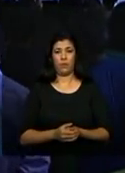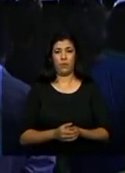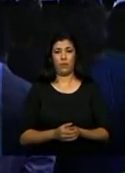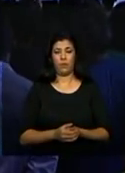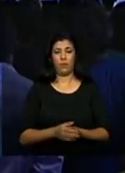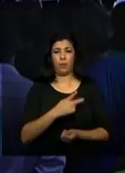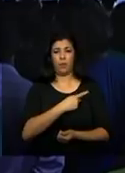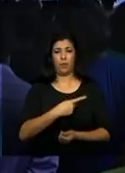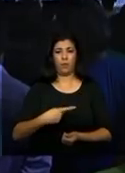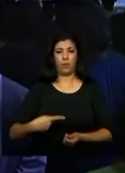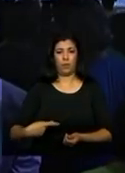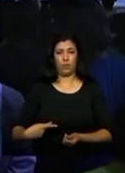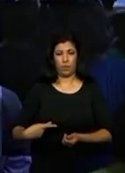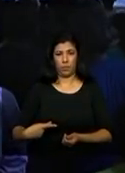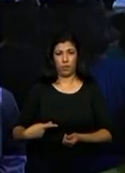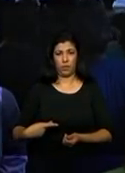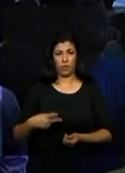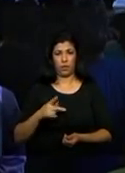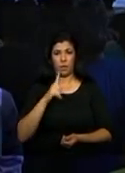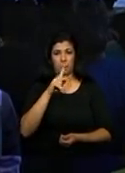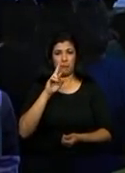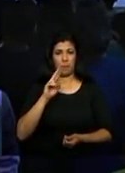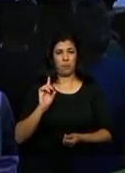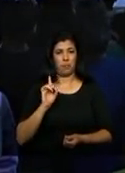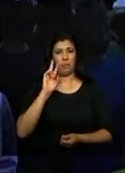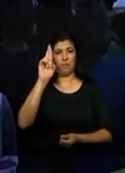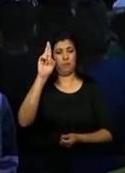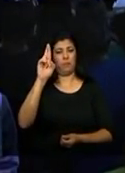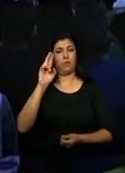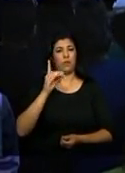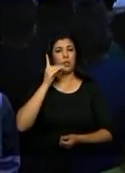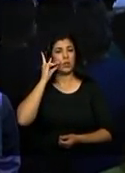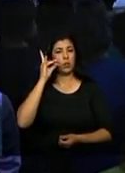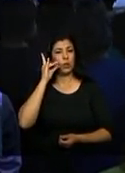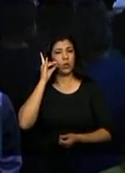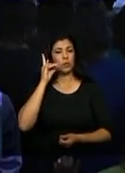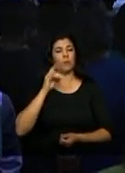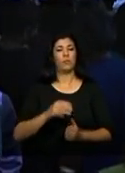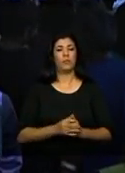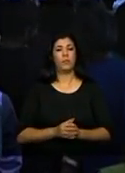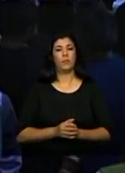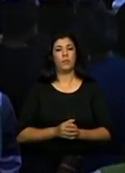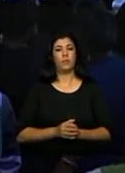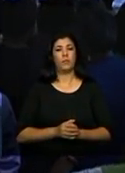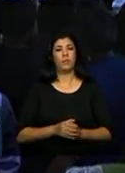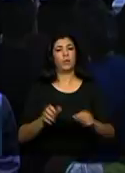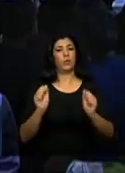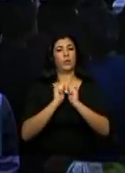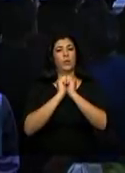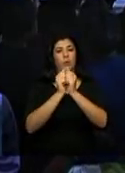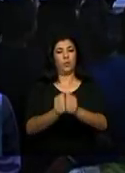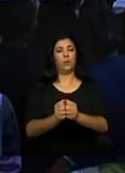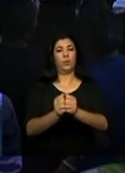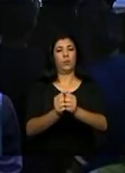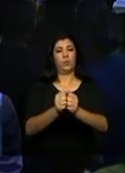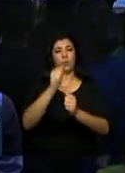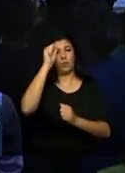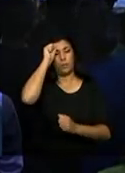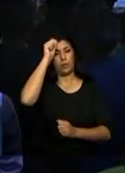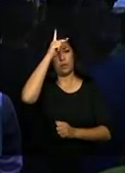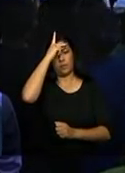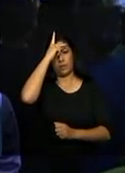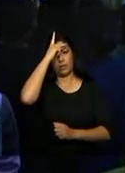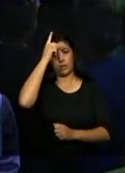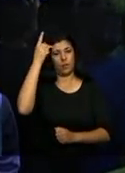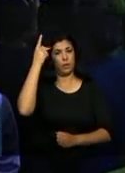a presidenta da República, Dilma Rousseff, e o prefeito de São